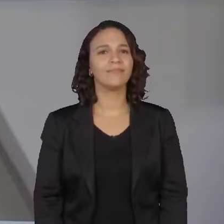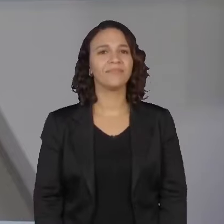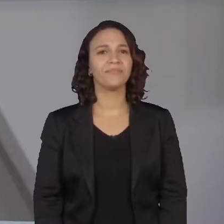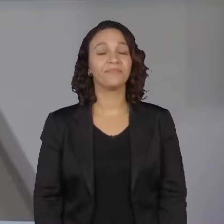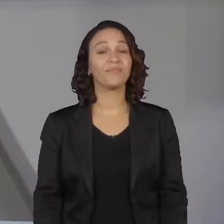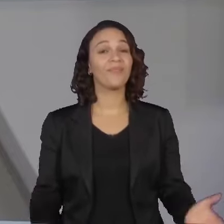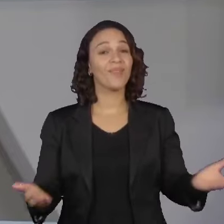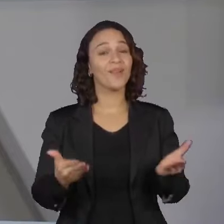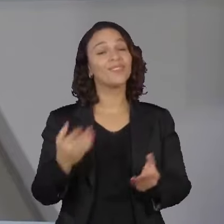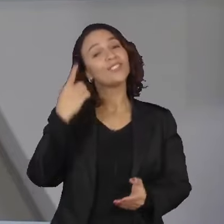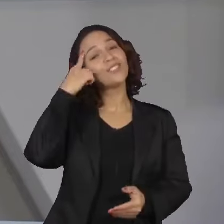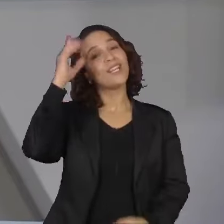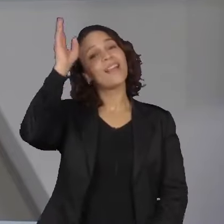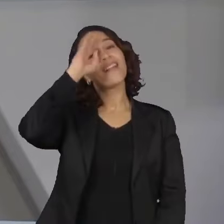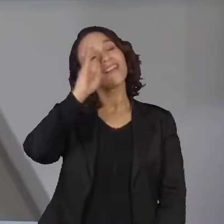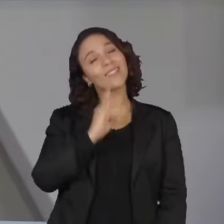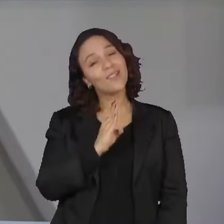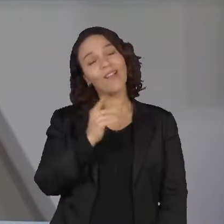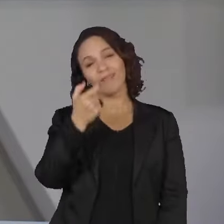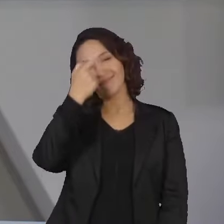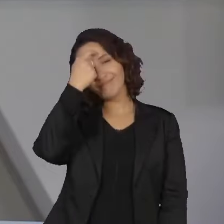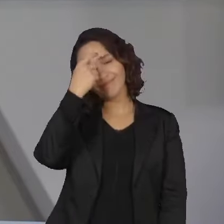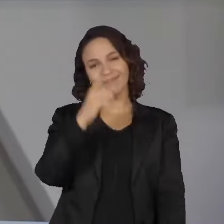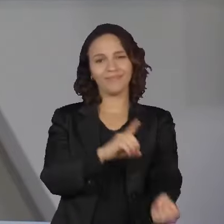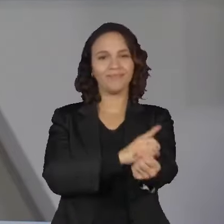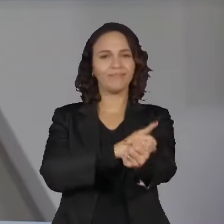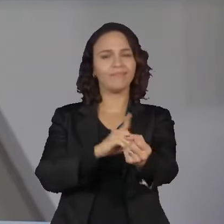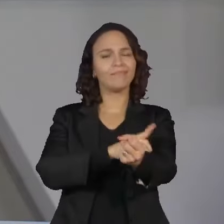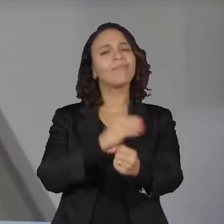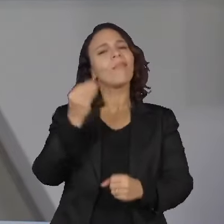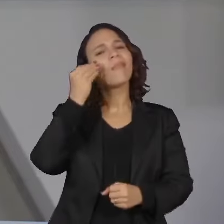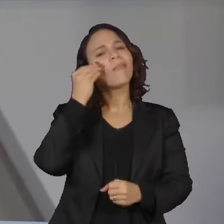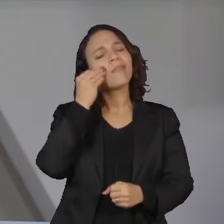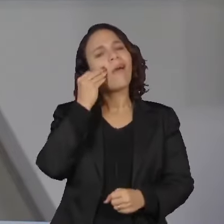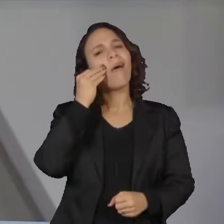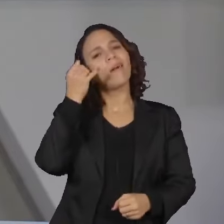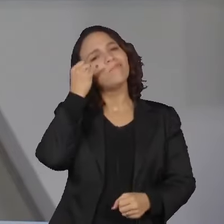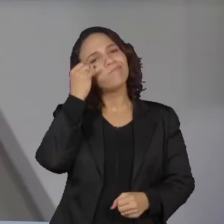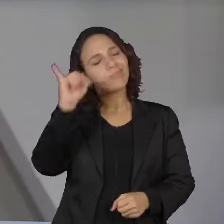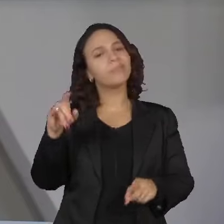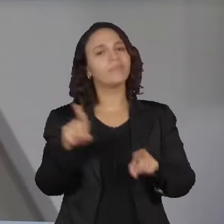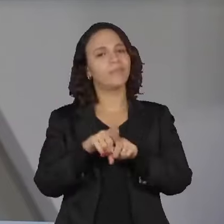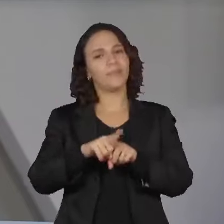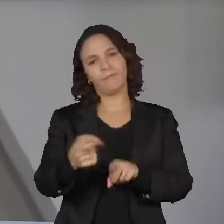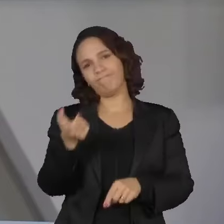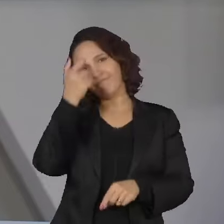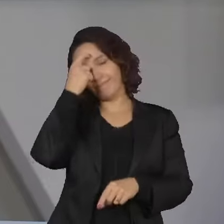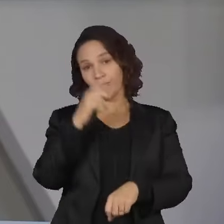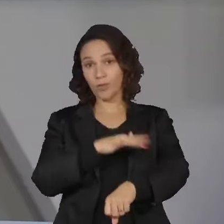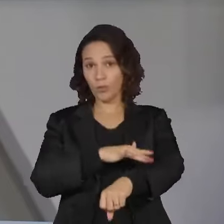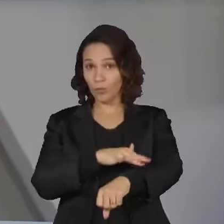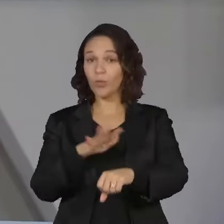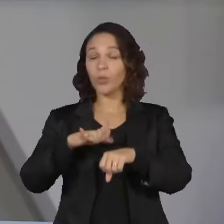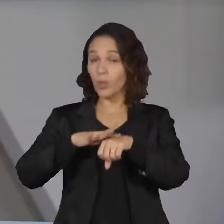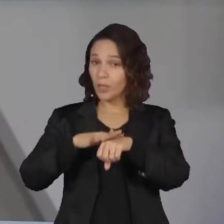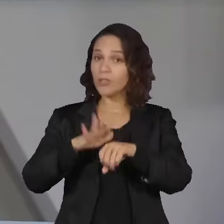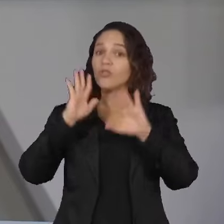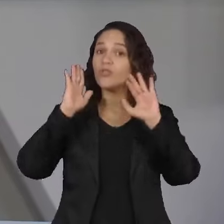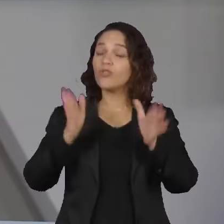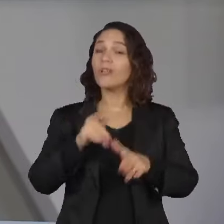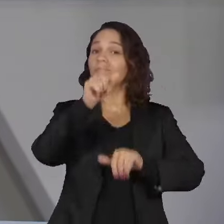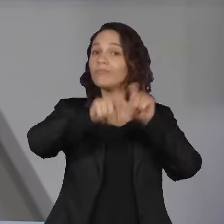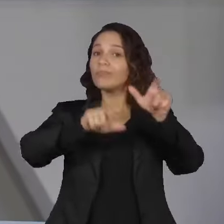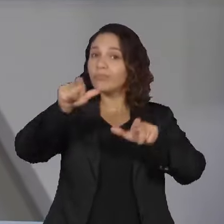Hoje é o Dia Nacional do Diabetes, data destinada à prevenção e conscientização sobre a doença que afeta cerca de 10%